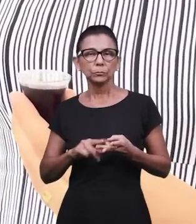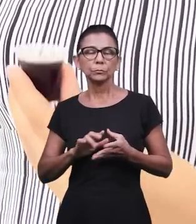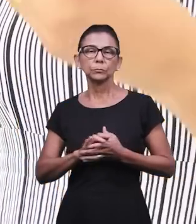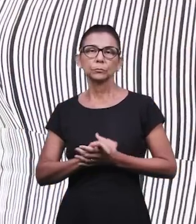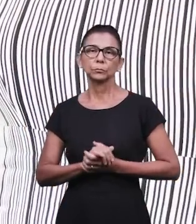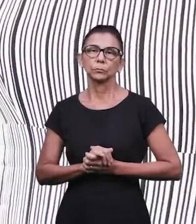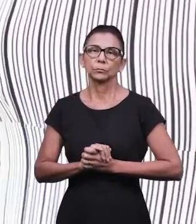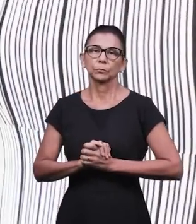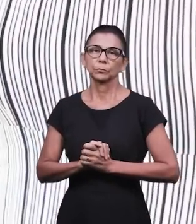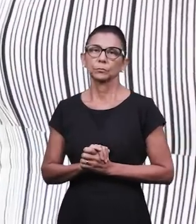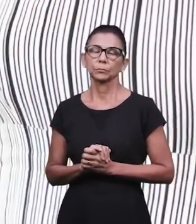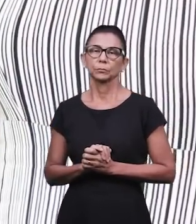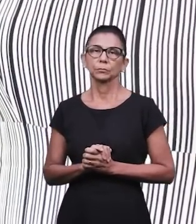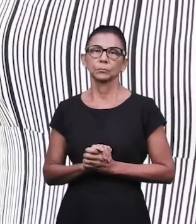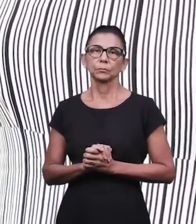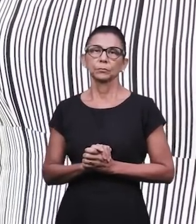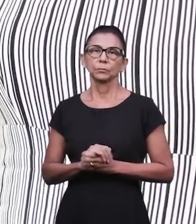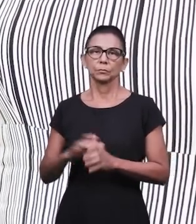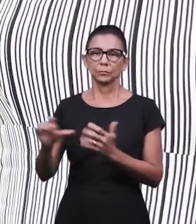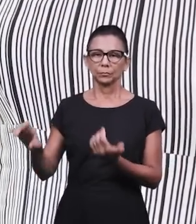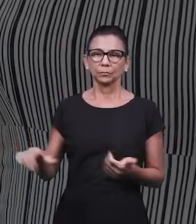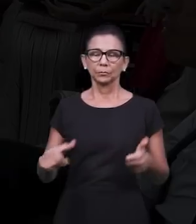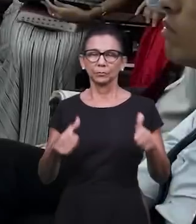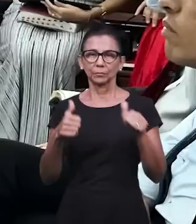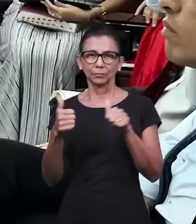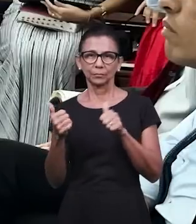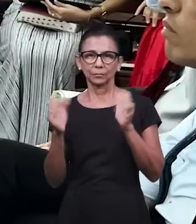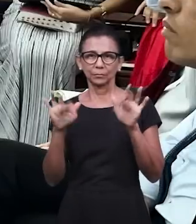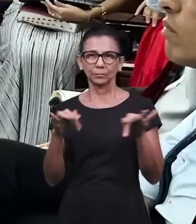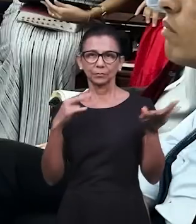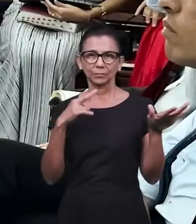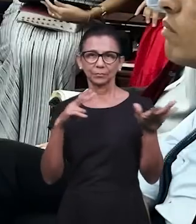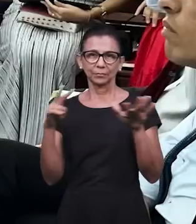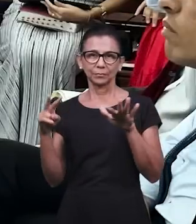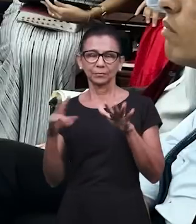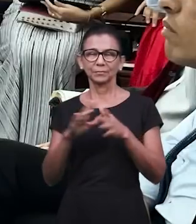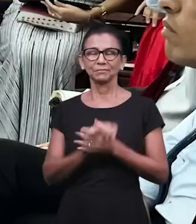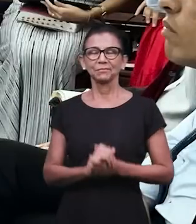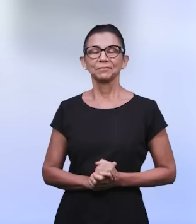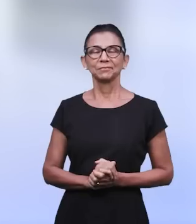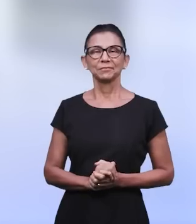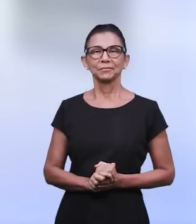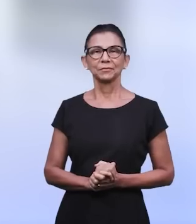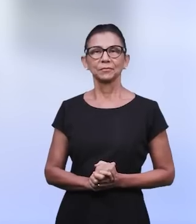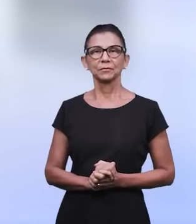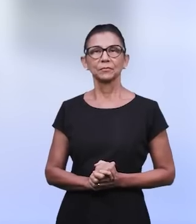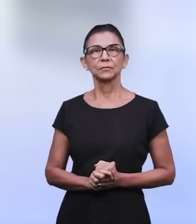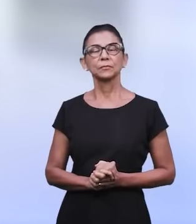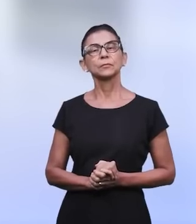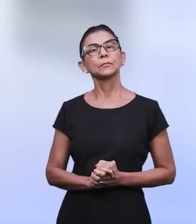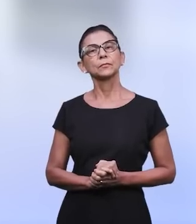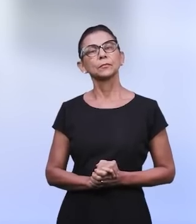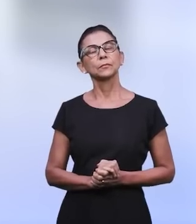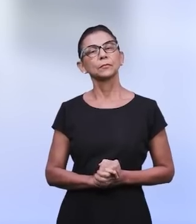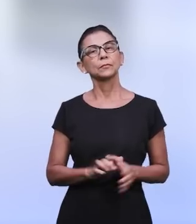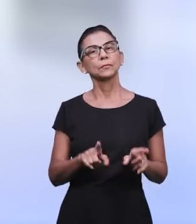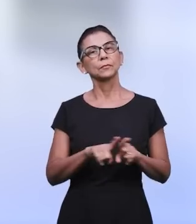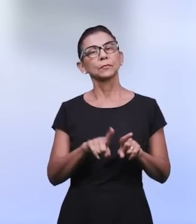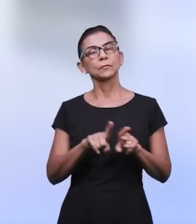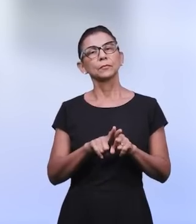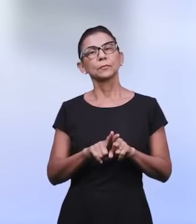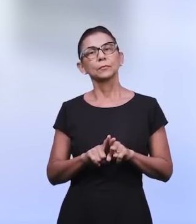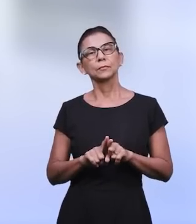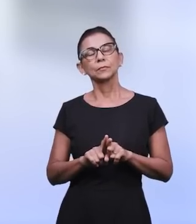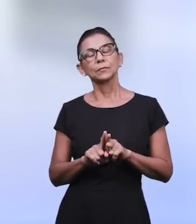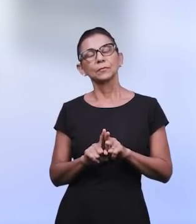ao Senhor pelo batismo e por toda a festa do final de semana. Glória a Deus! Neste último final de semana, na